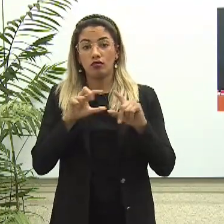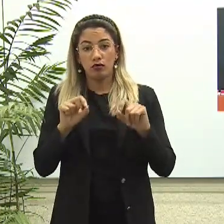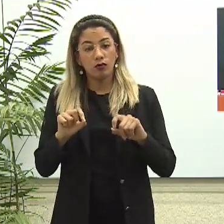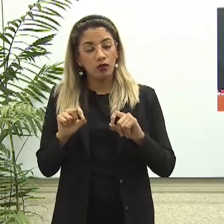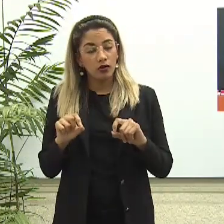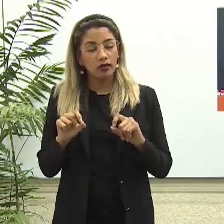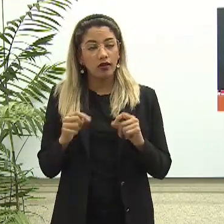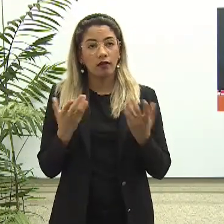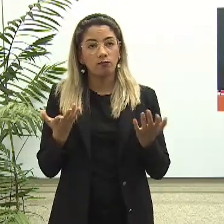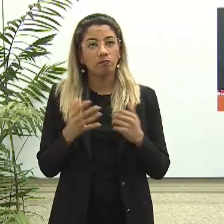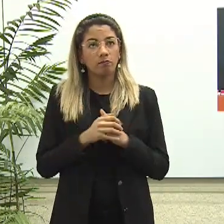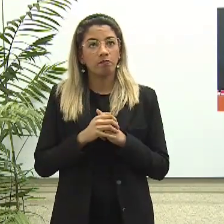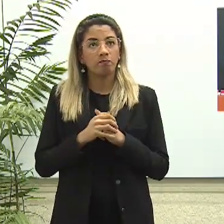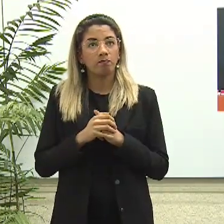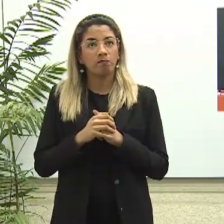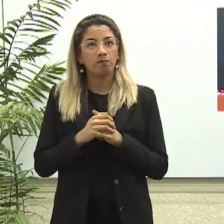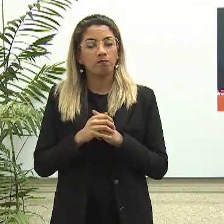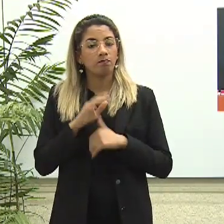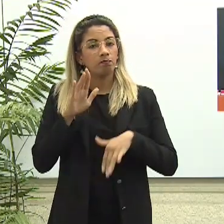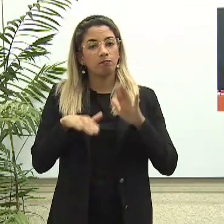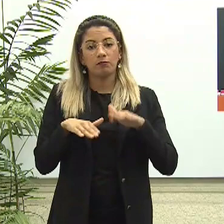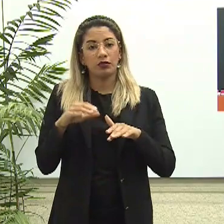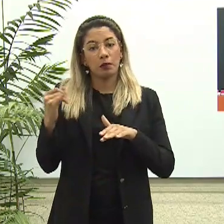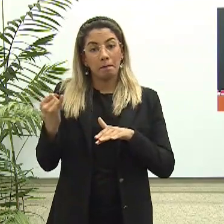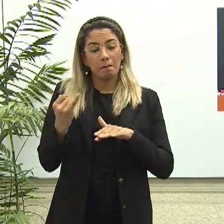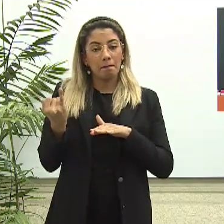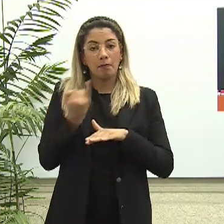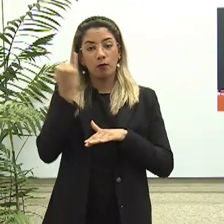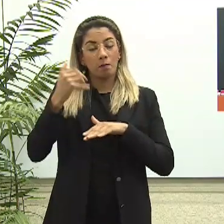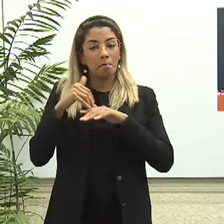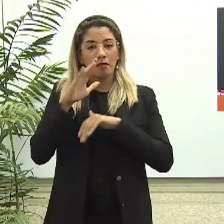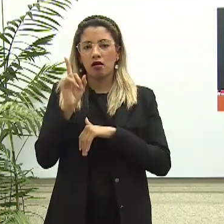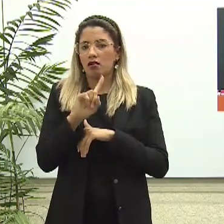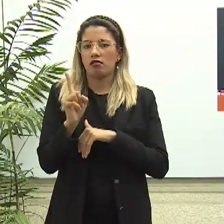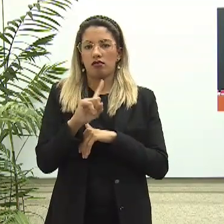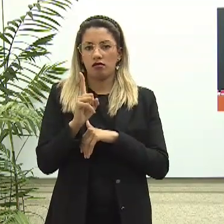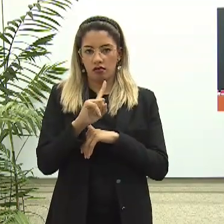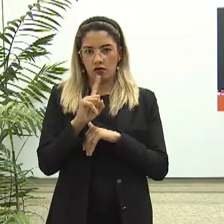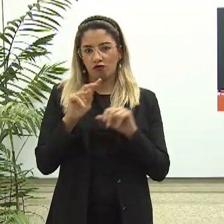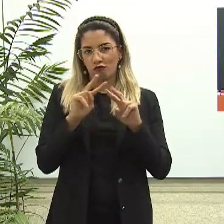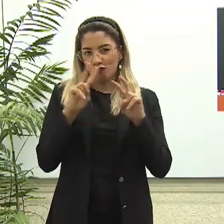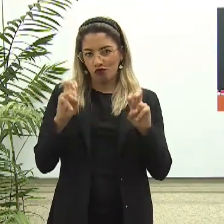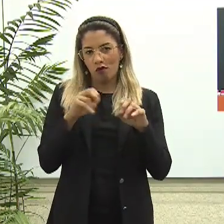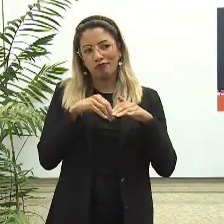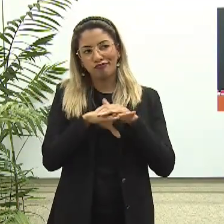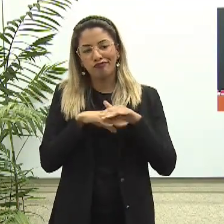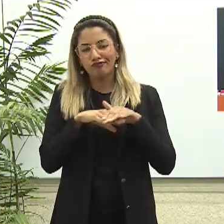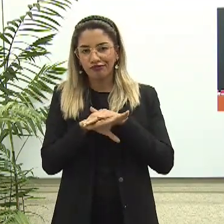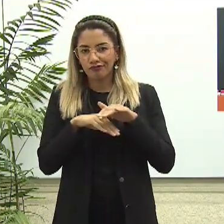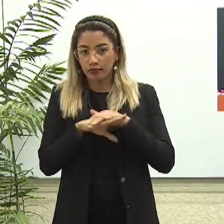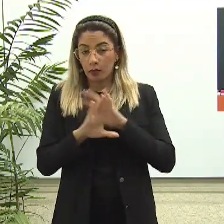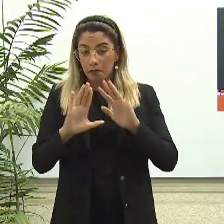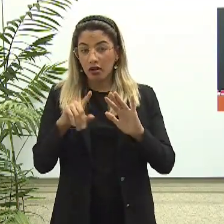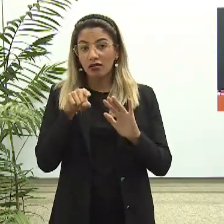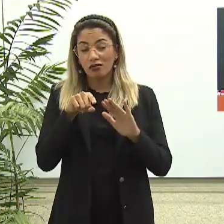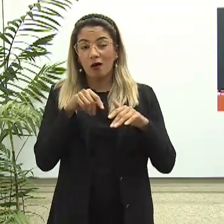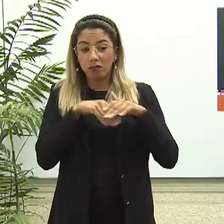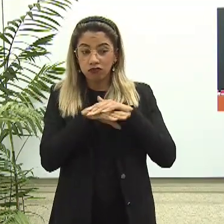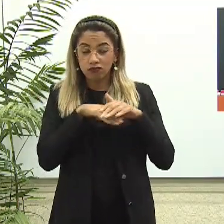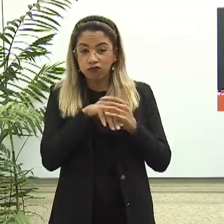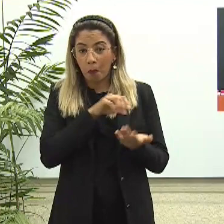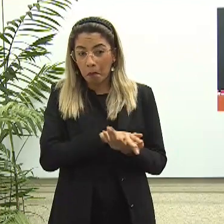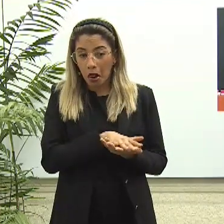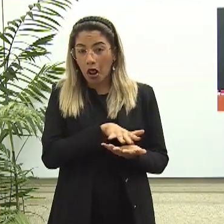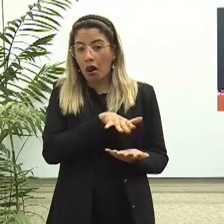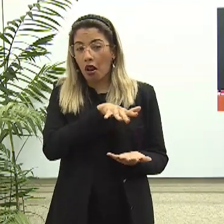eh talvez não seja nem o mais importante né do processo de acumulação e o processo de acumulação transformou